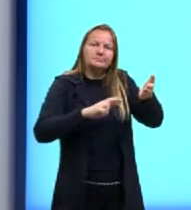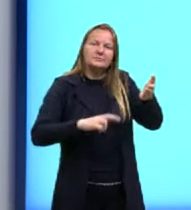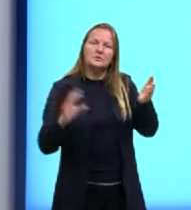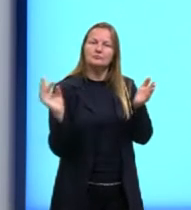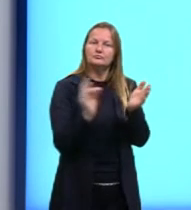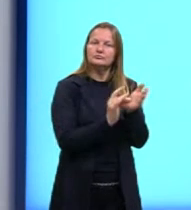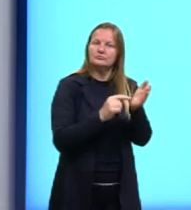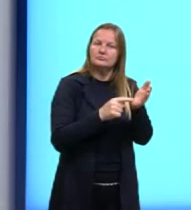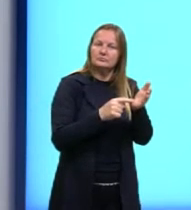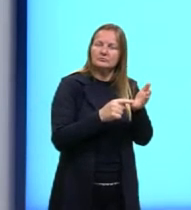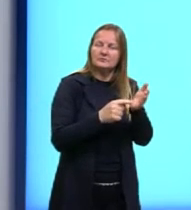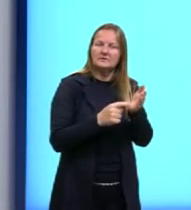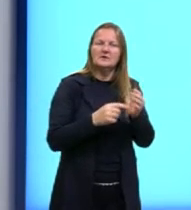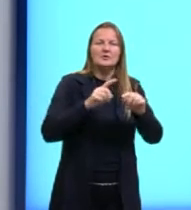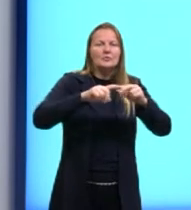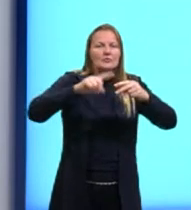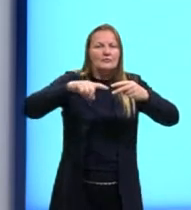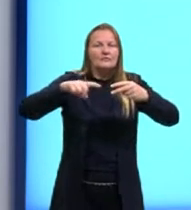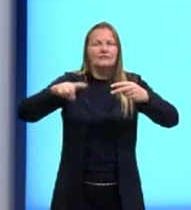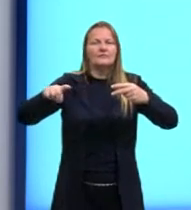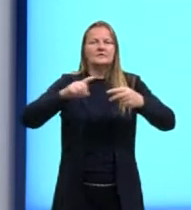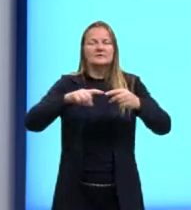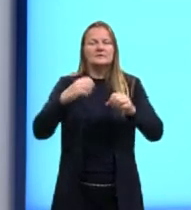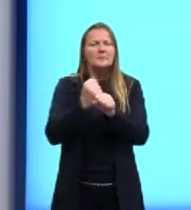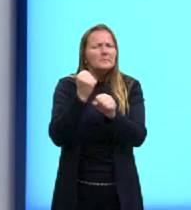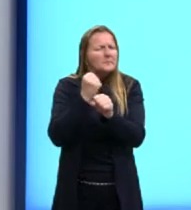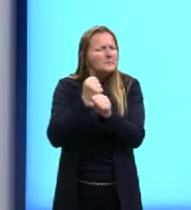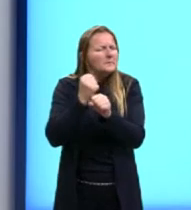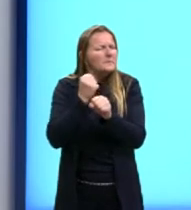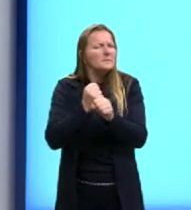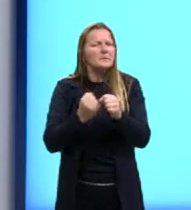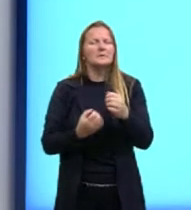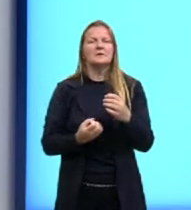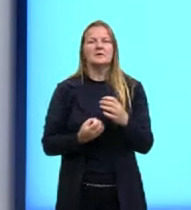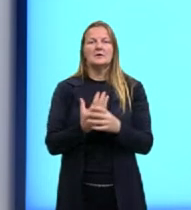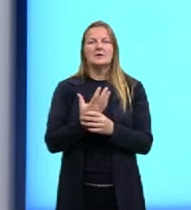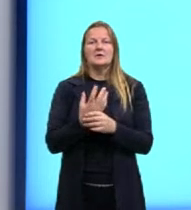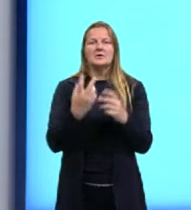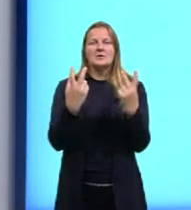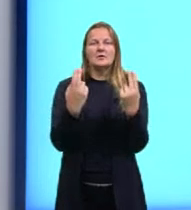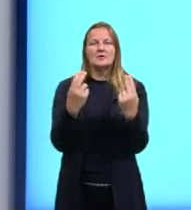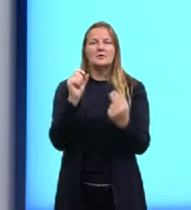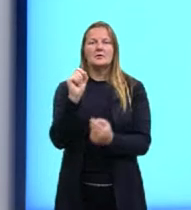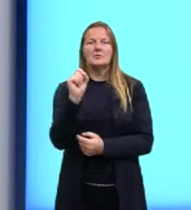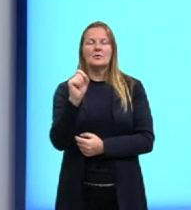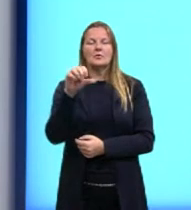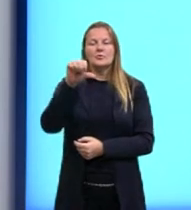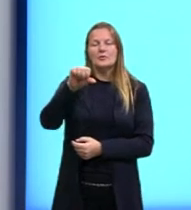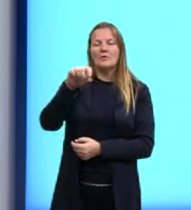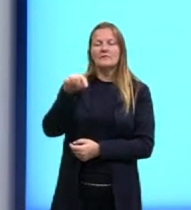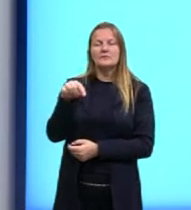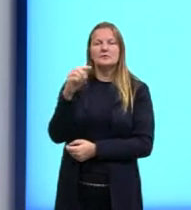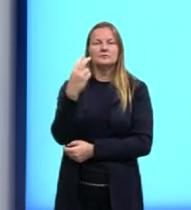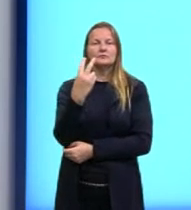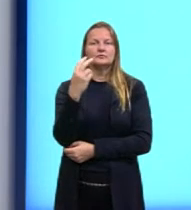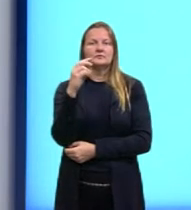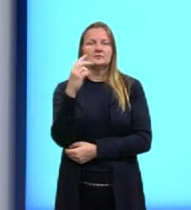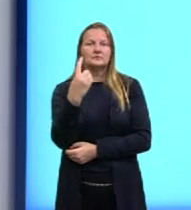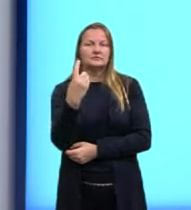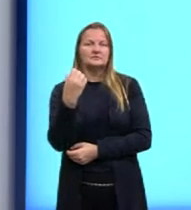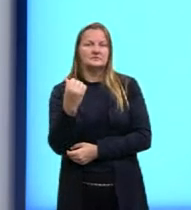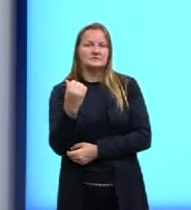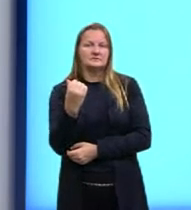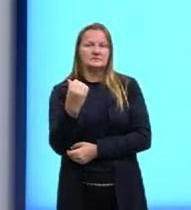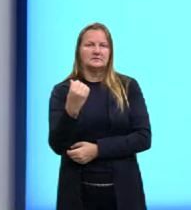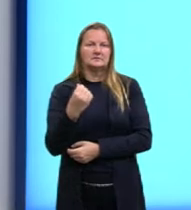a variância das produtividades das fazendas foi igual a 9.216